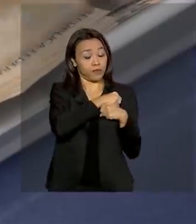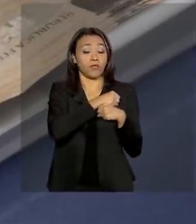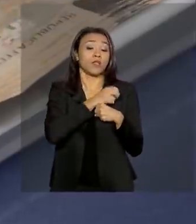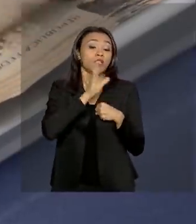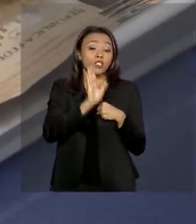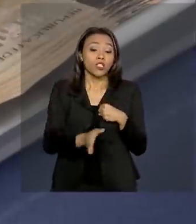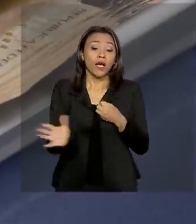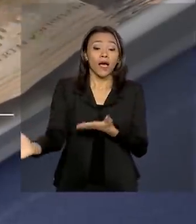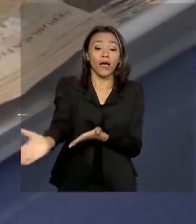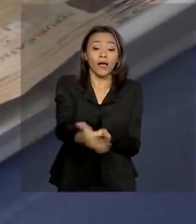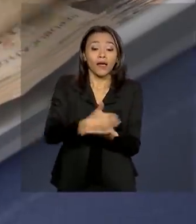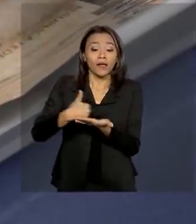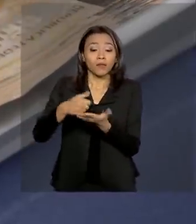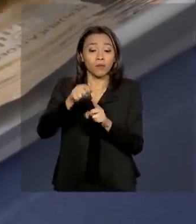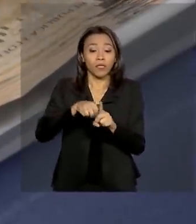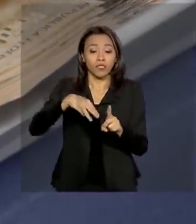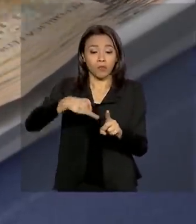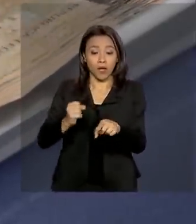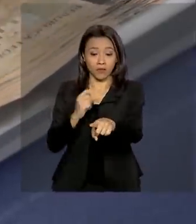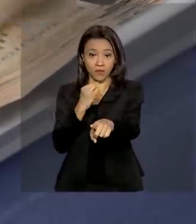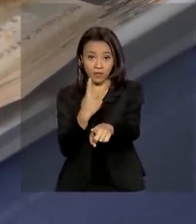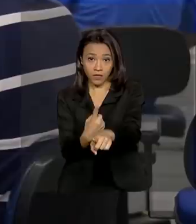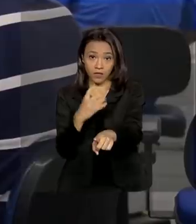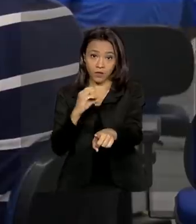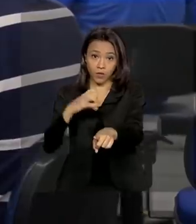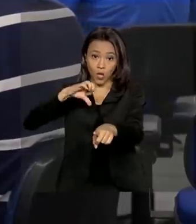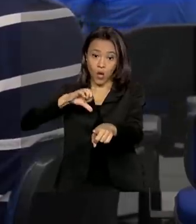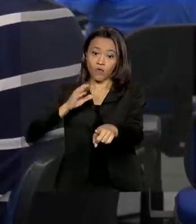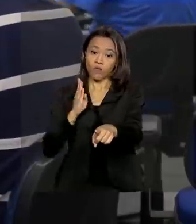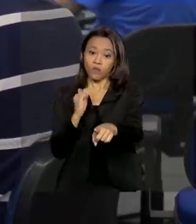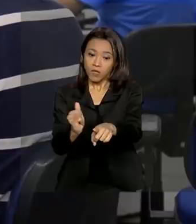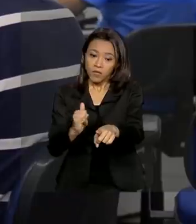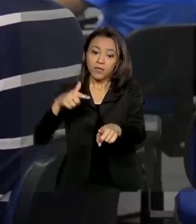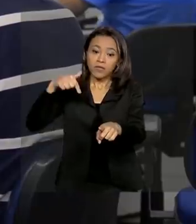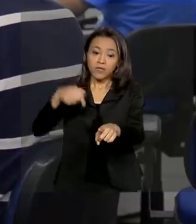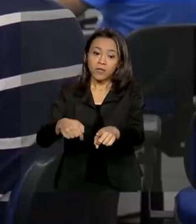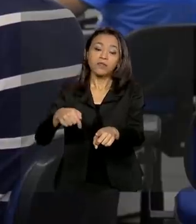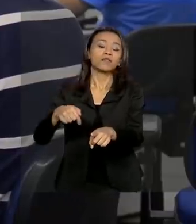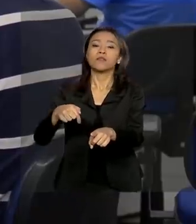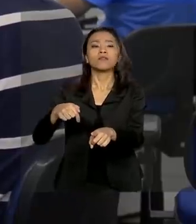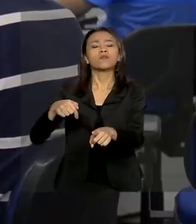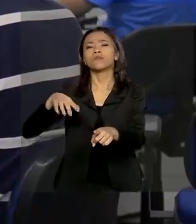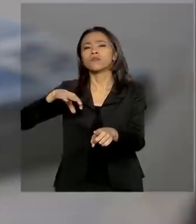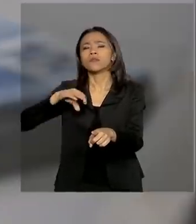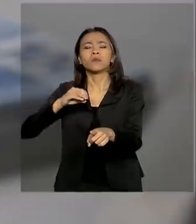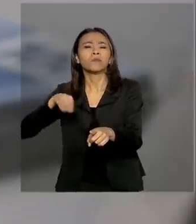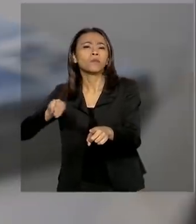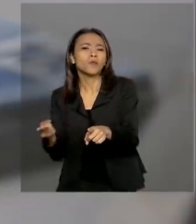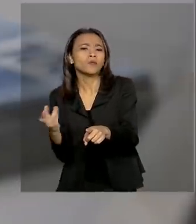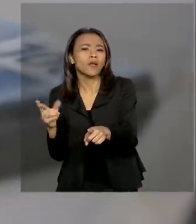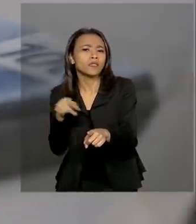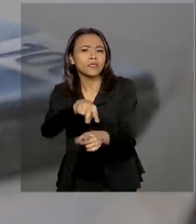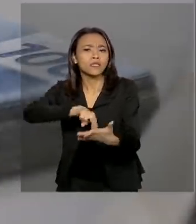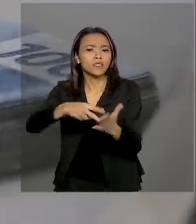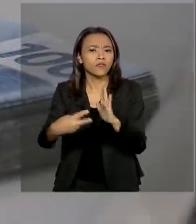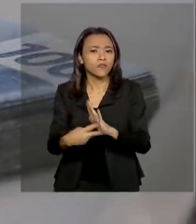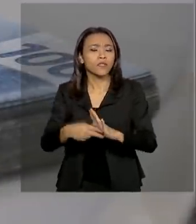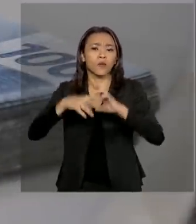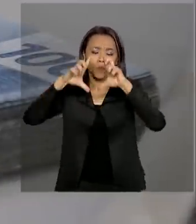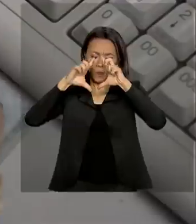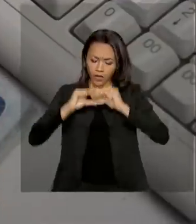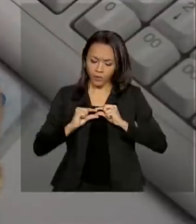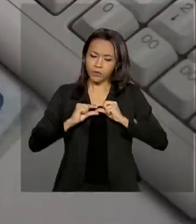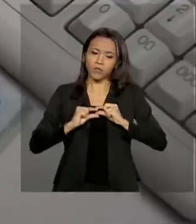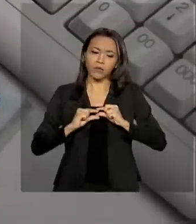arrecadação do mês de março foi de R 109 bilhões e R 718 milhões. O número representa uma queda real de